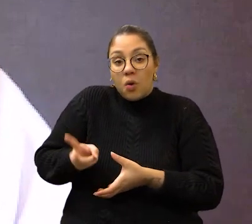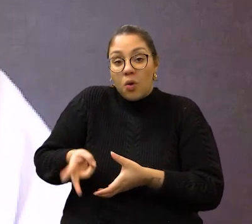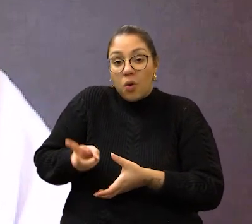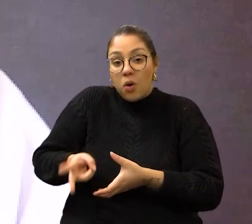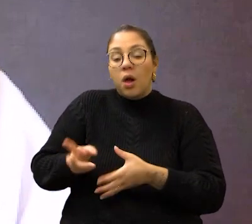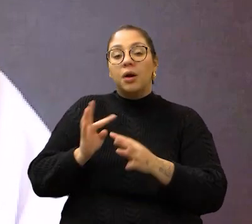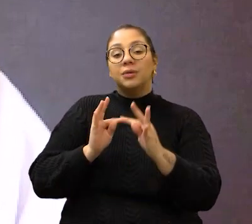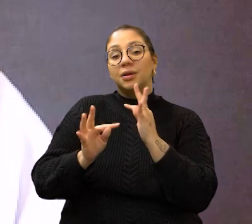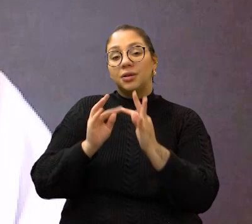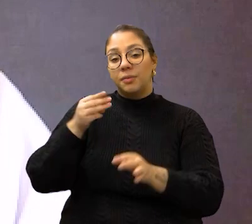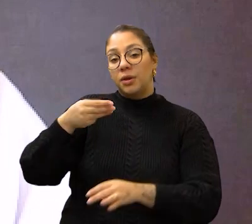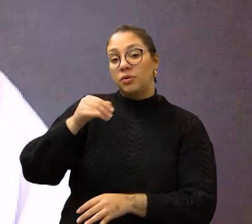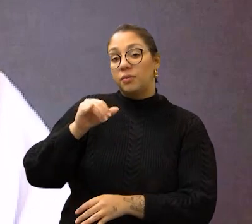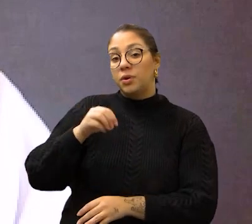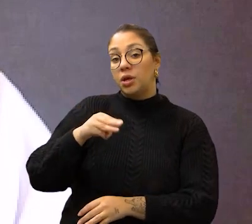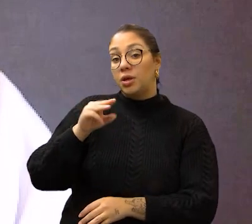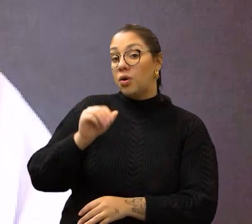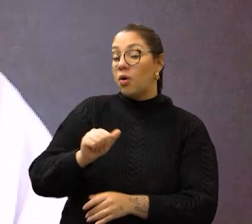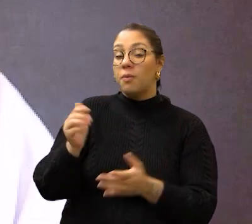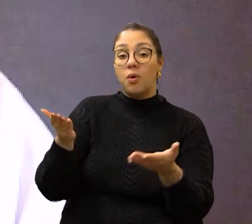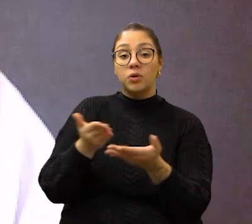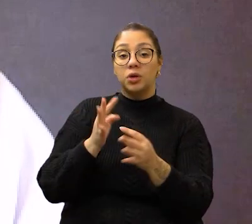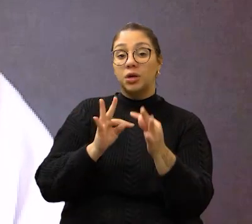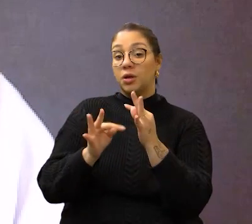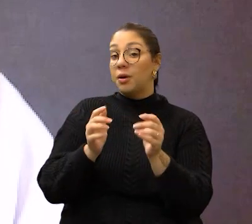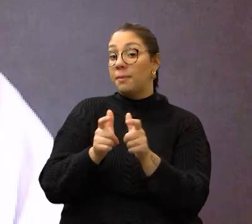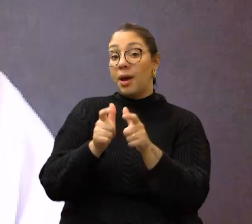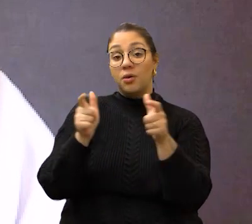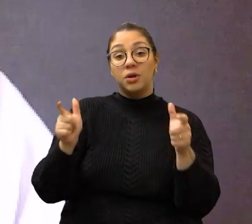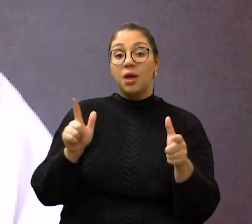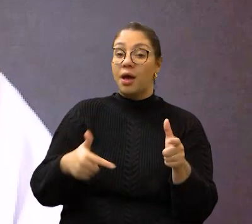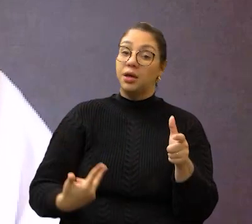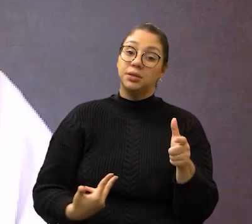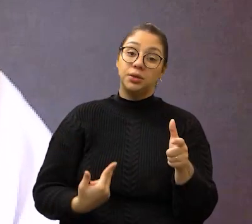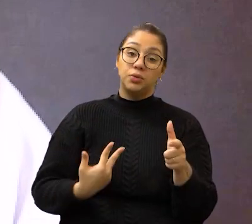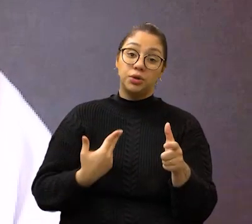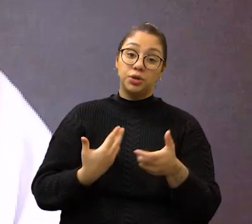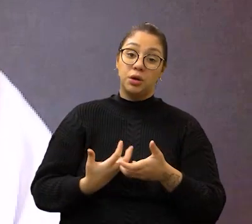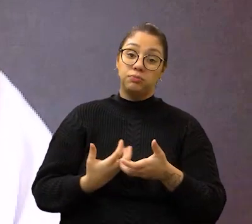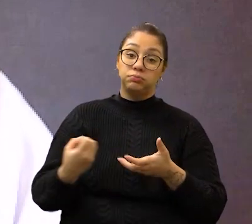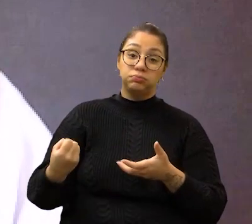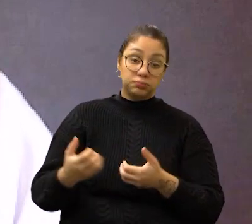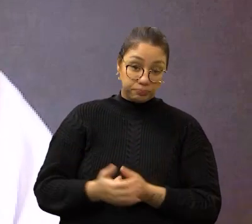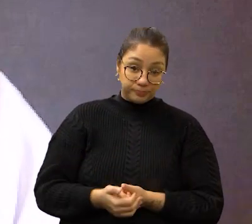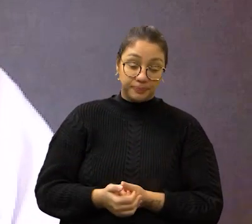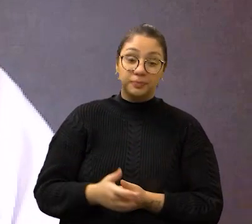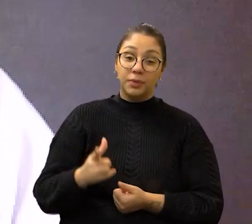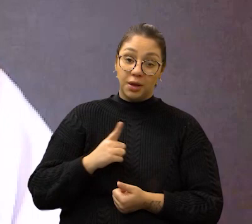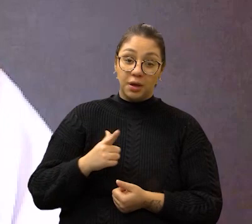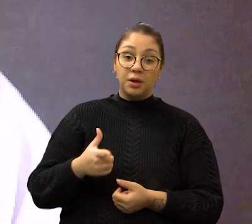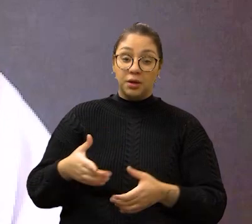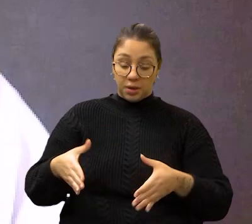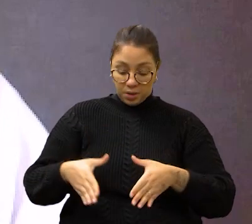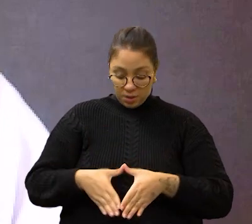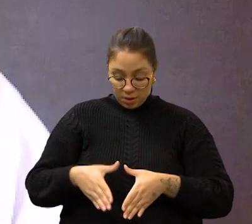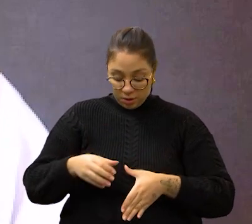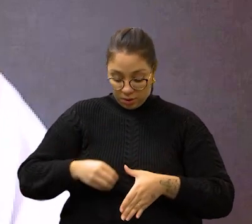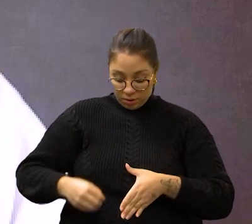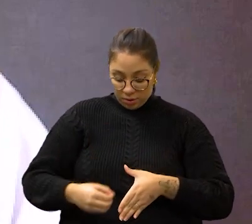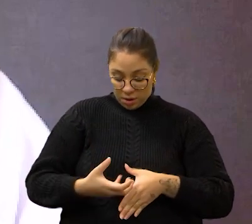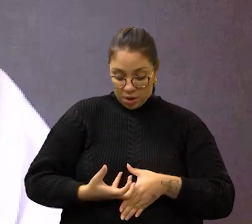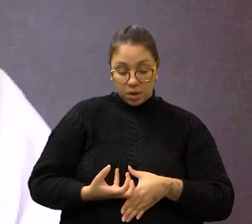mioma, tratamento hoje em dia, na sua grande maioria das vezes, é cirúrgico mesmo. A gente, né, consiste em retirar o mioma de diversas